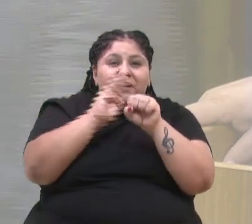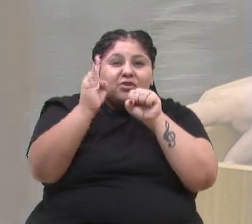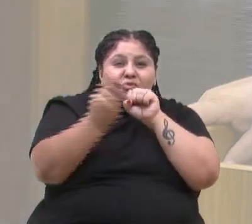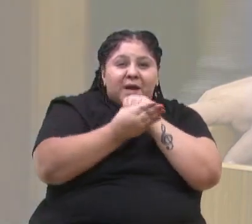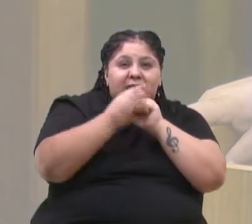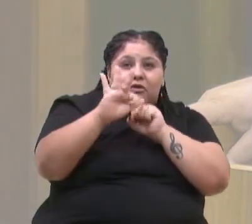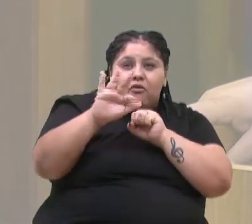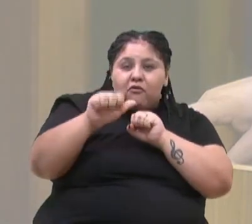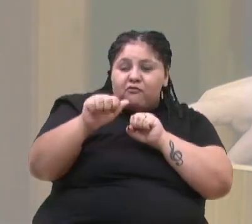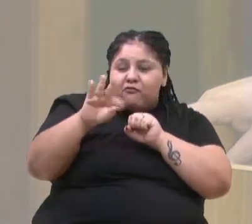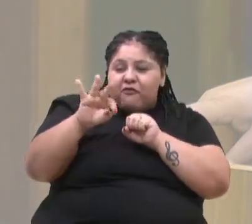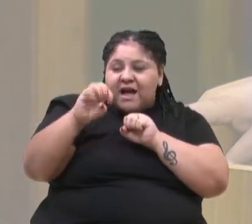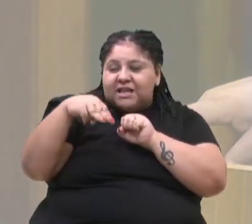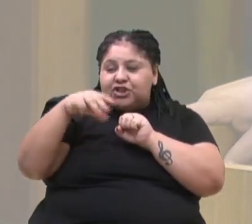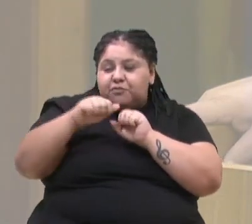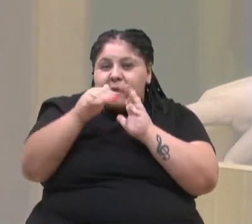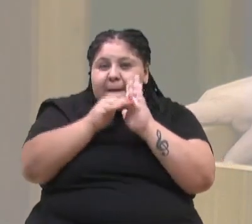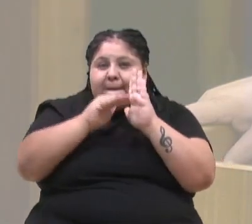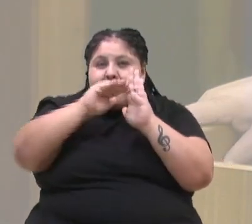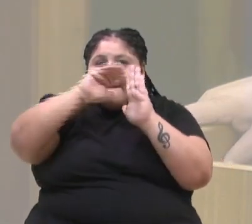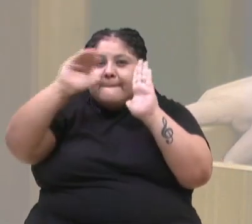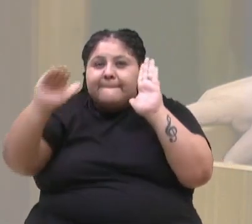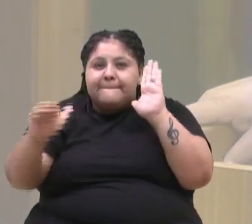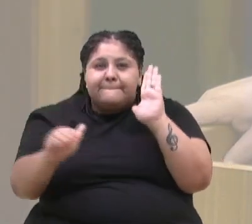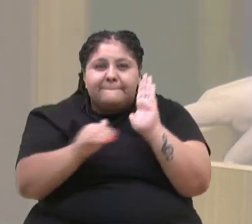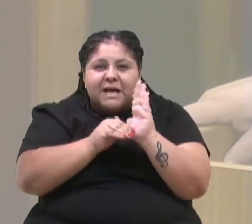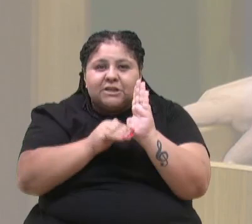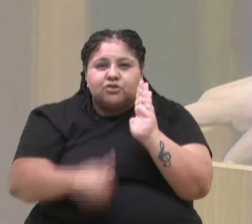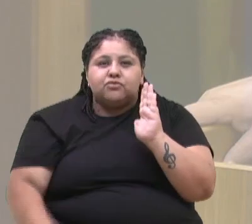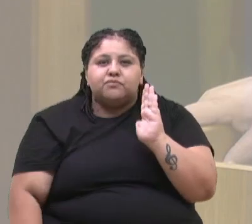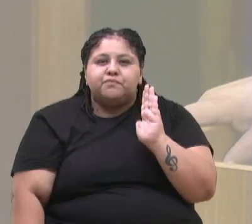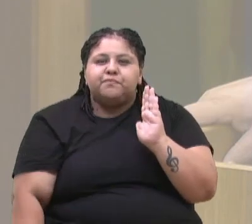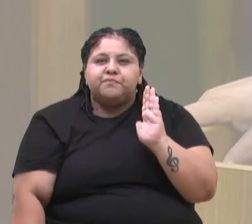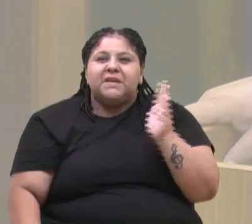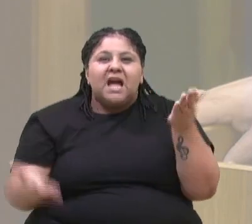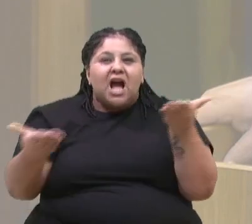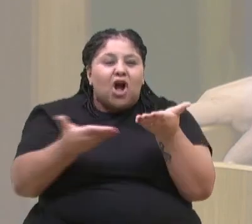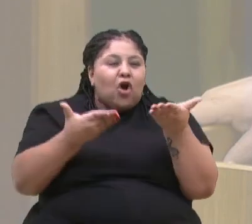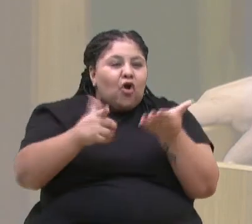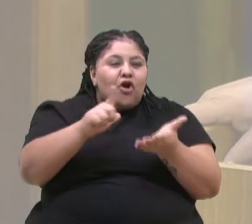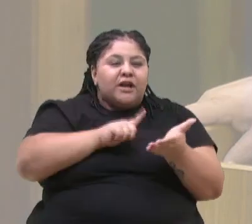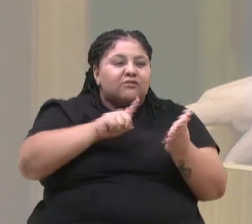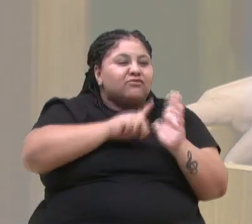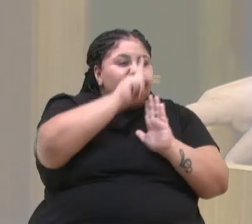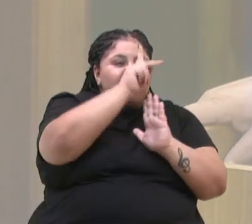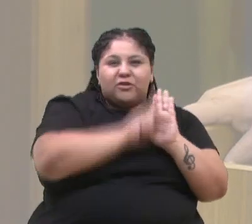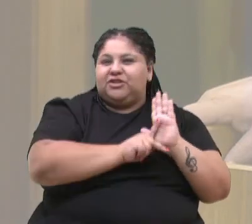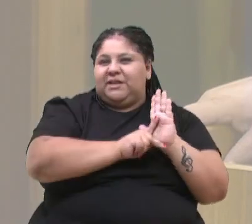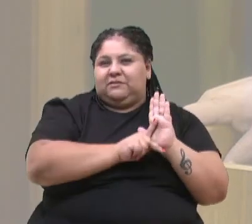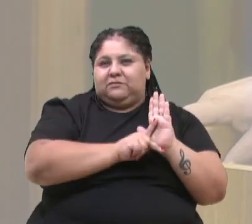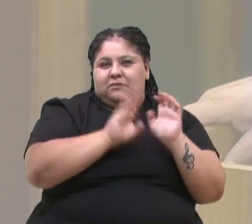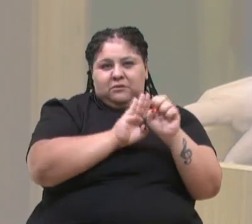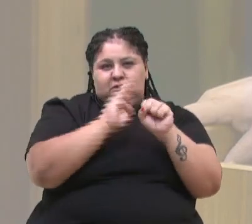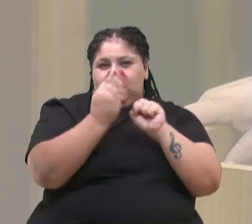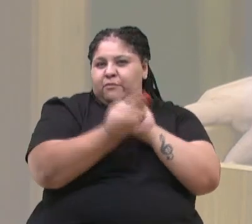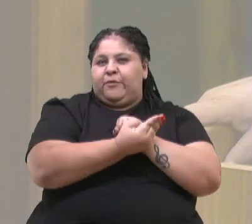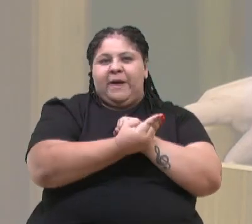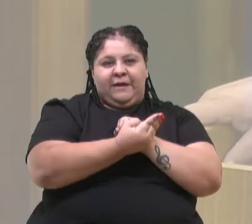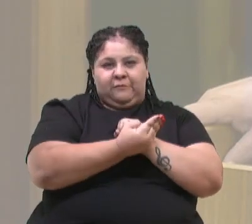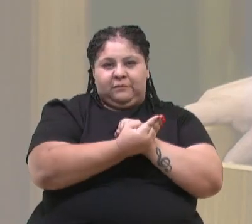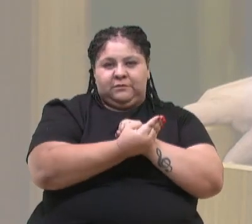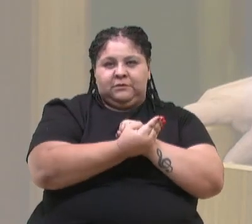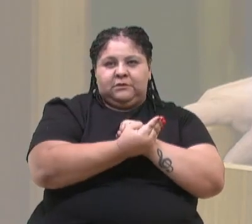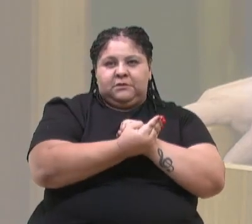E agora não tem projeto nenhum para o bairro Fátima Baixo. Não tem projeto